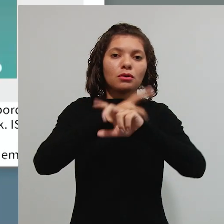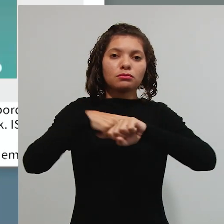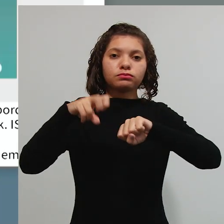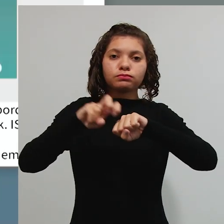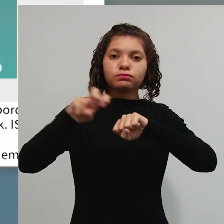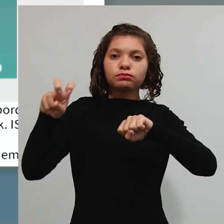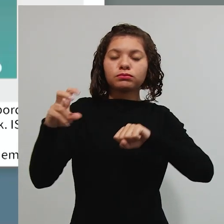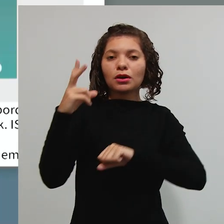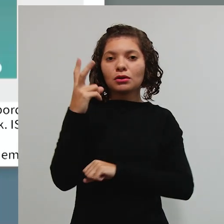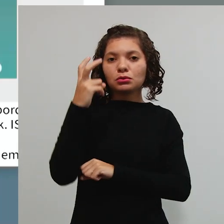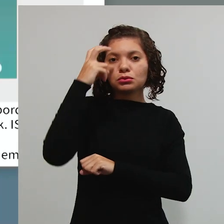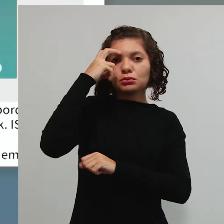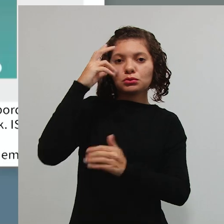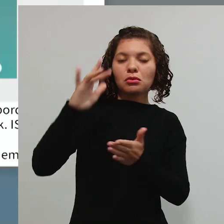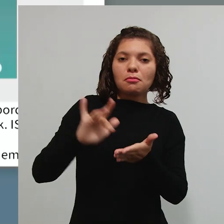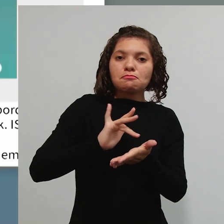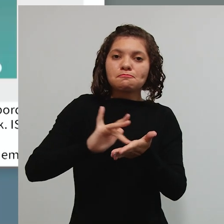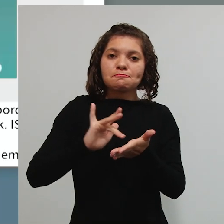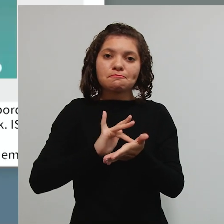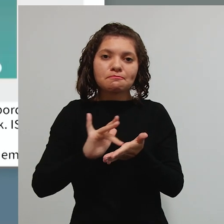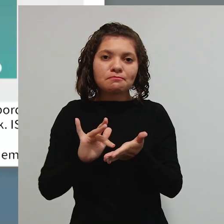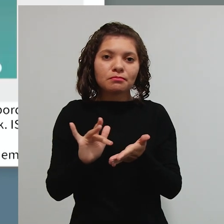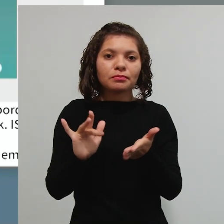cultura digital,